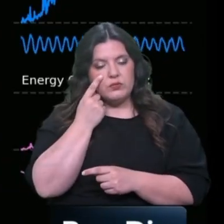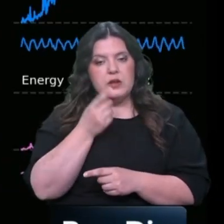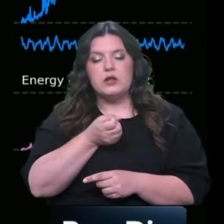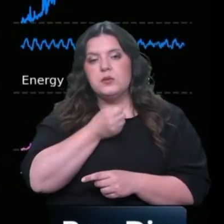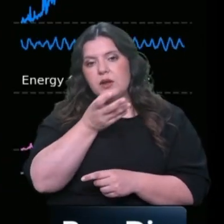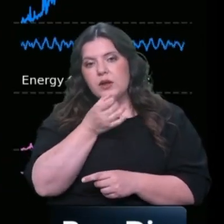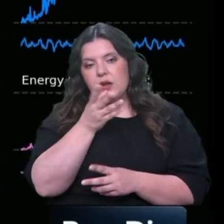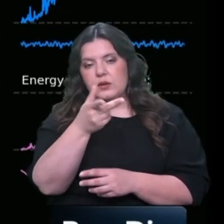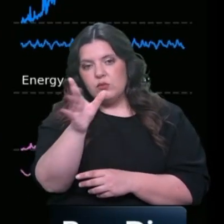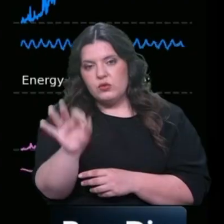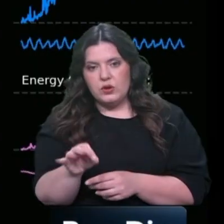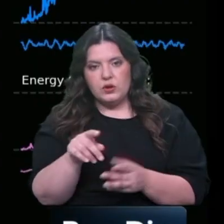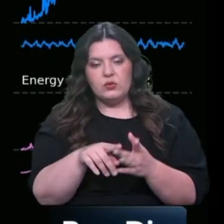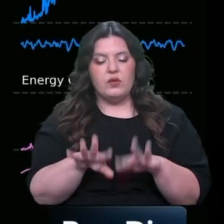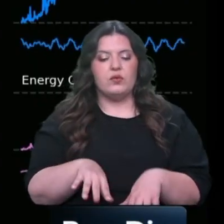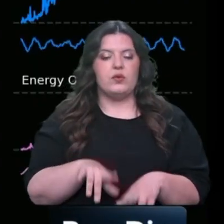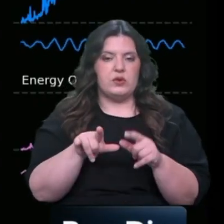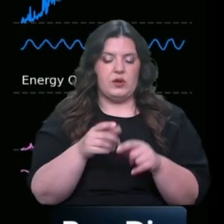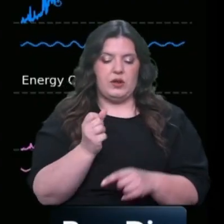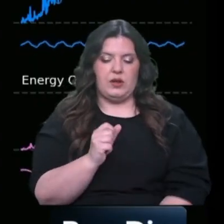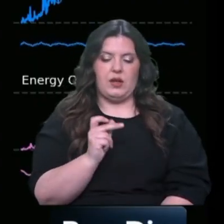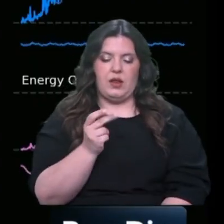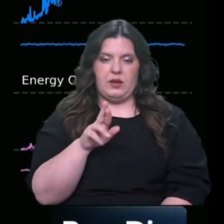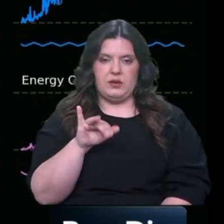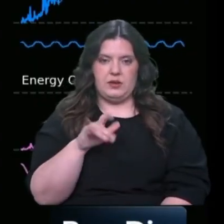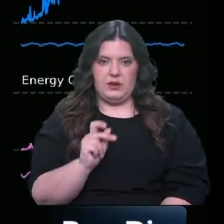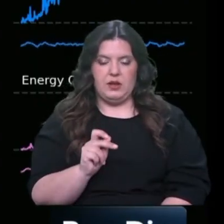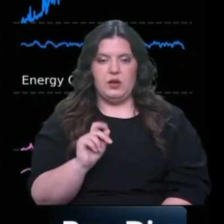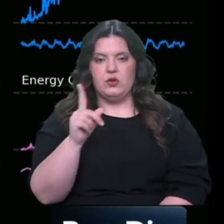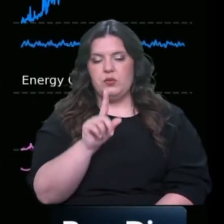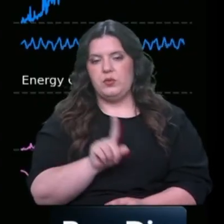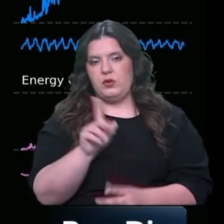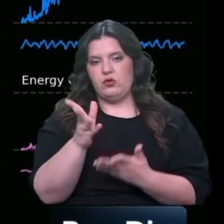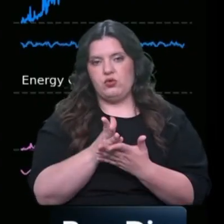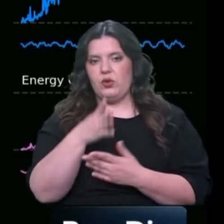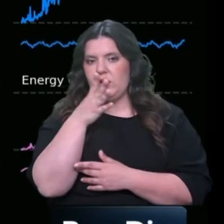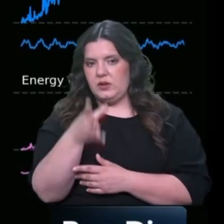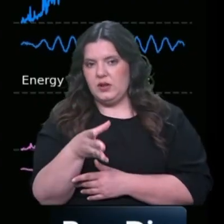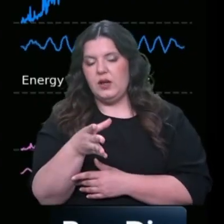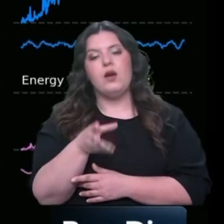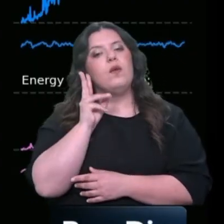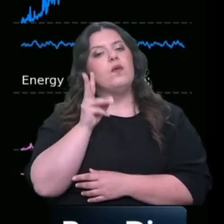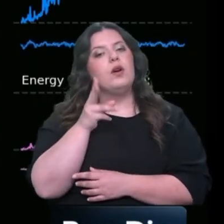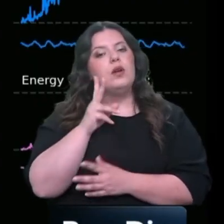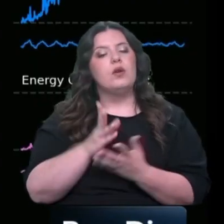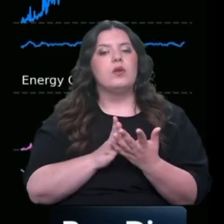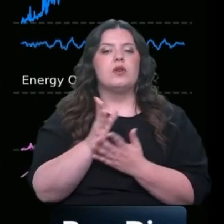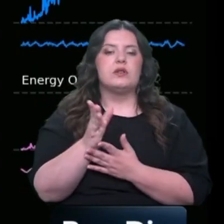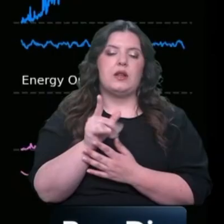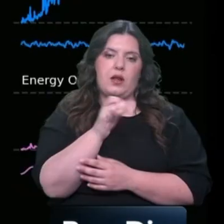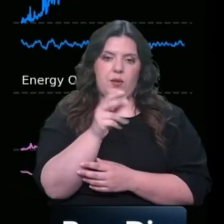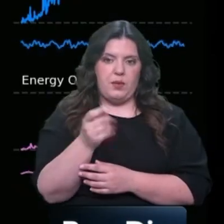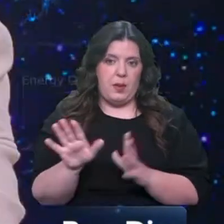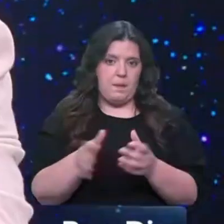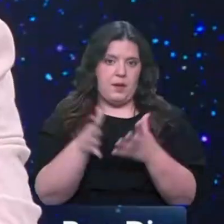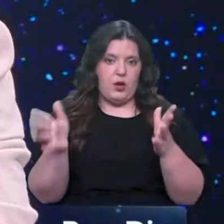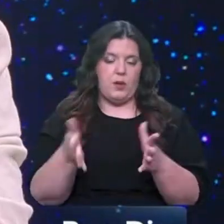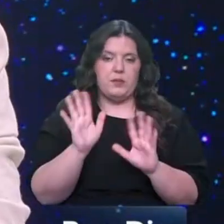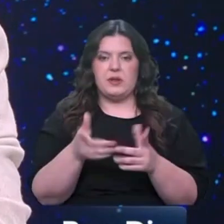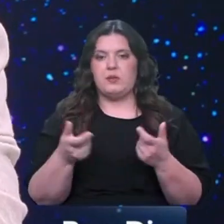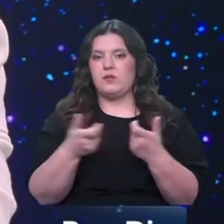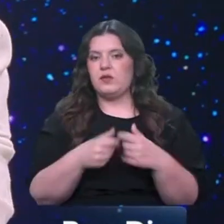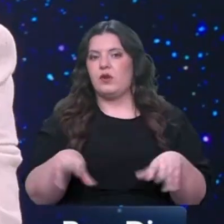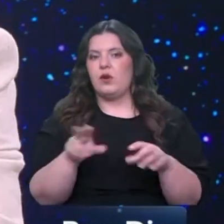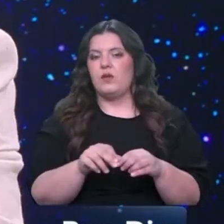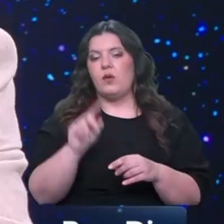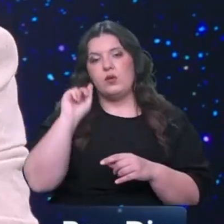explica totalmente a evolução das galáxias. Portanto, repara que o primeiro estudo dizia que o valor da constante Hubble é maior e, portanto, precisamos de uma nova física ou aquilo que